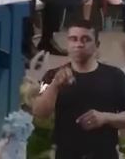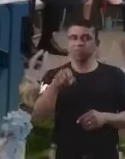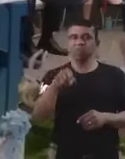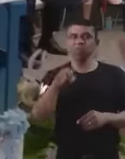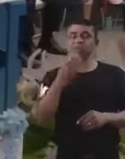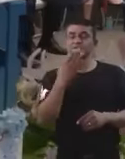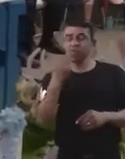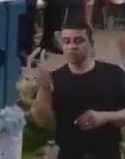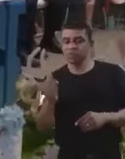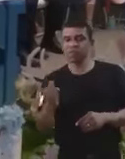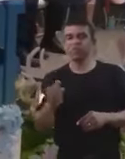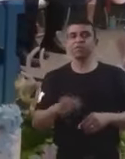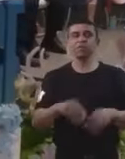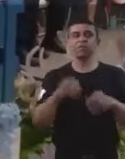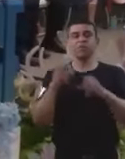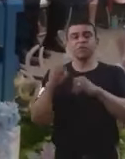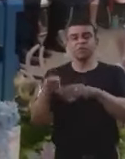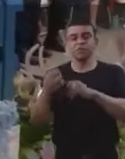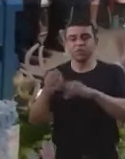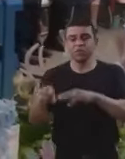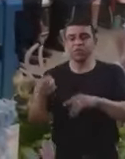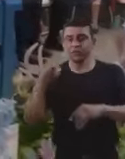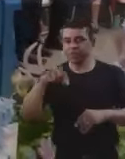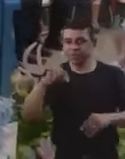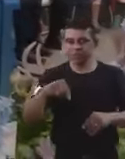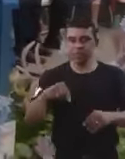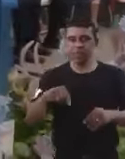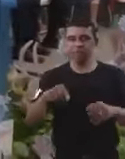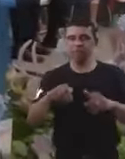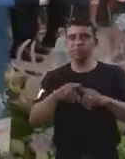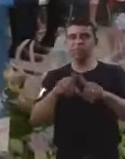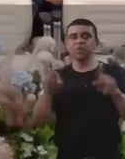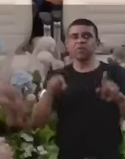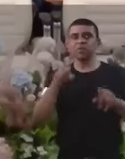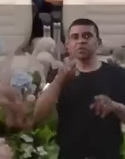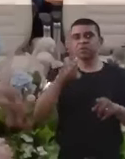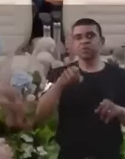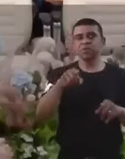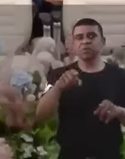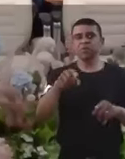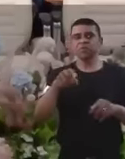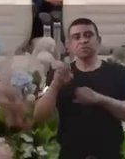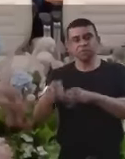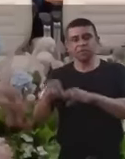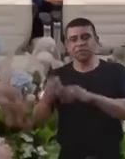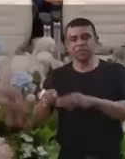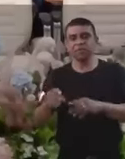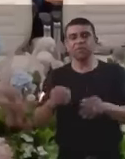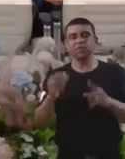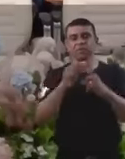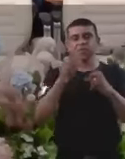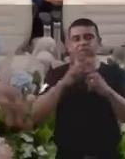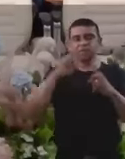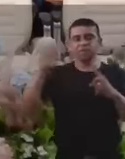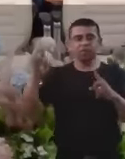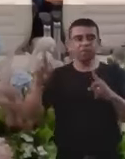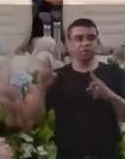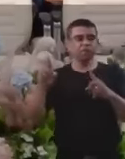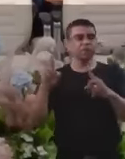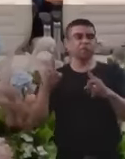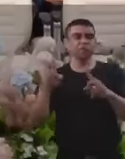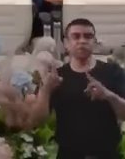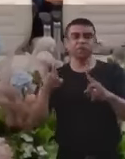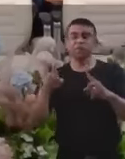para o exercício e da justiça da fé. Só que nós não podemos, ao sermos ensinados,